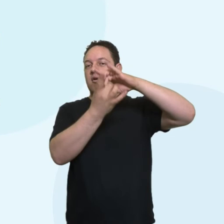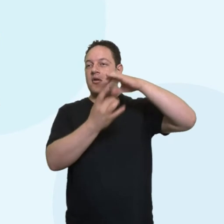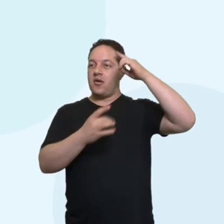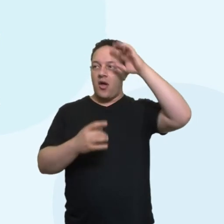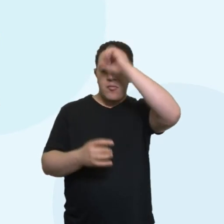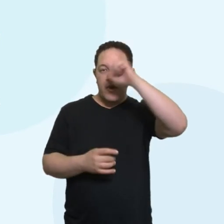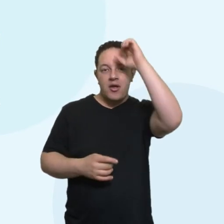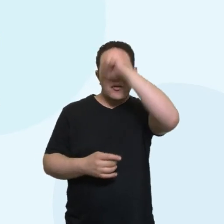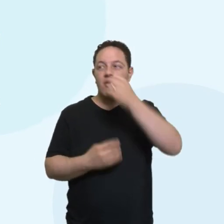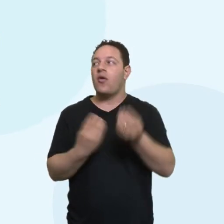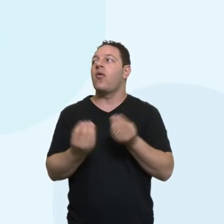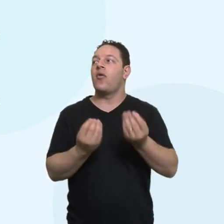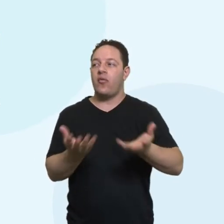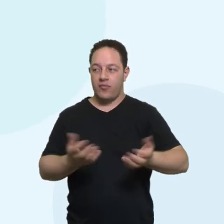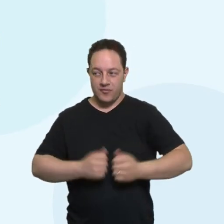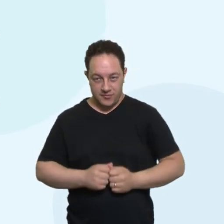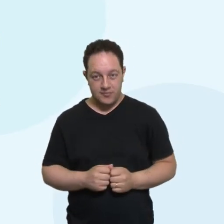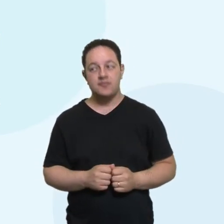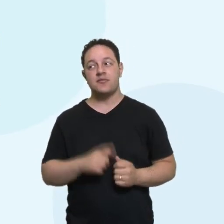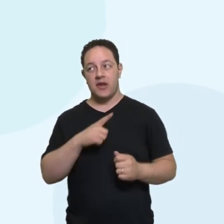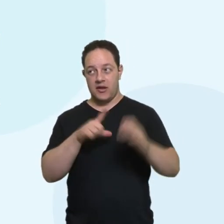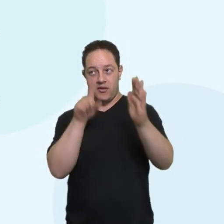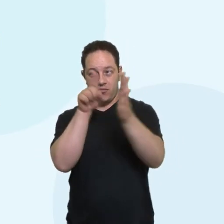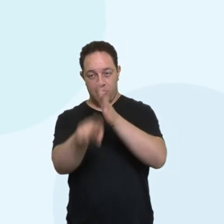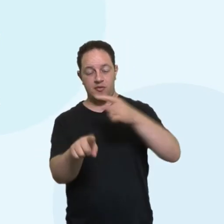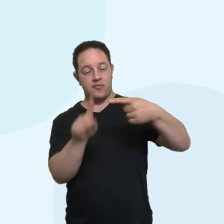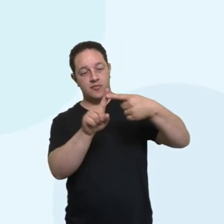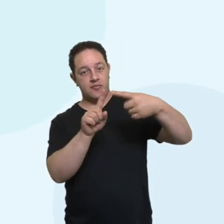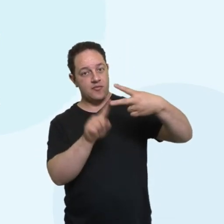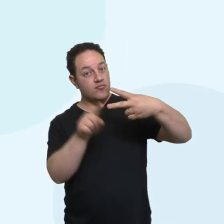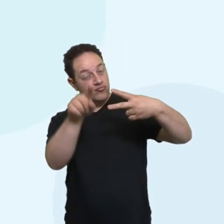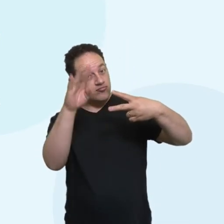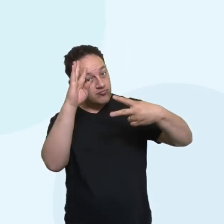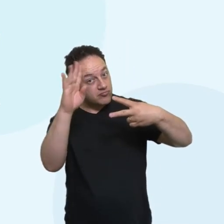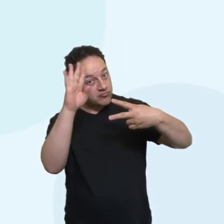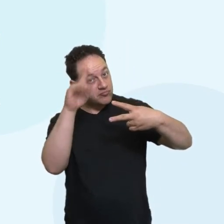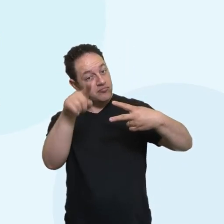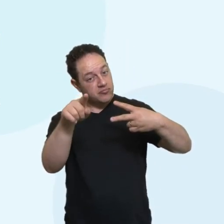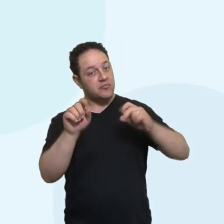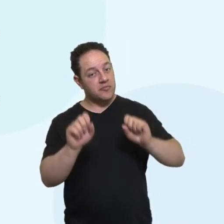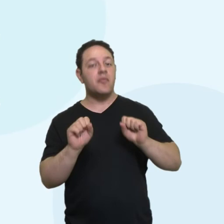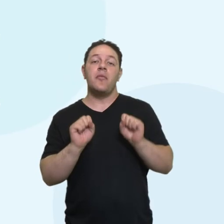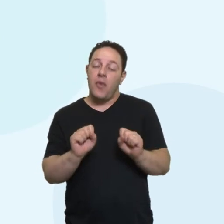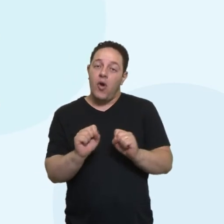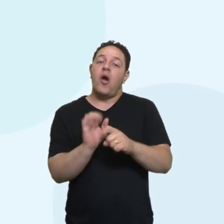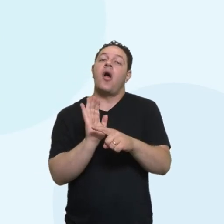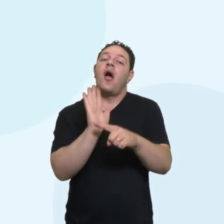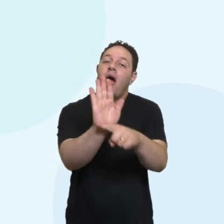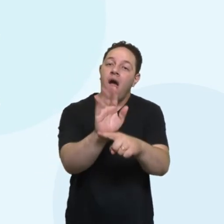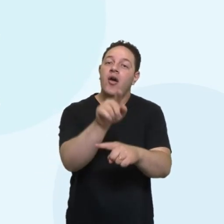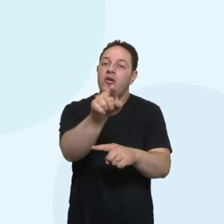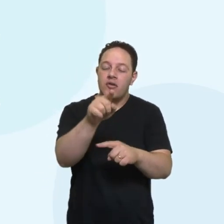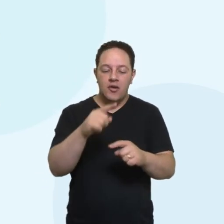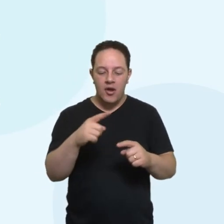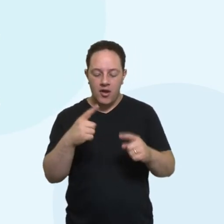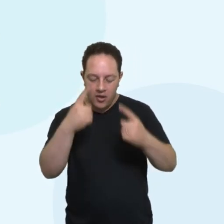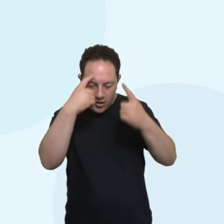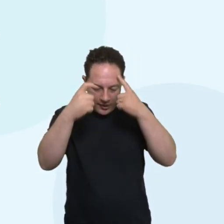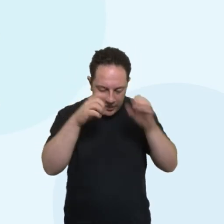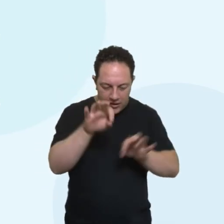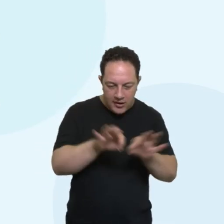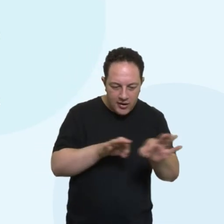certo nas aprendizagens Então aí fica duas perguntas para vocês refletirem que podem ajudar vocês aí na hora da elaboração